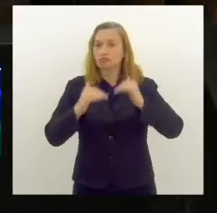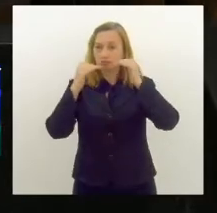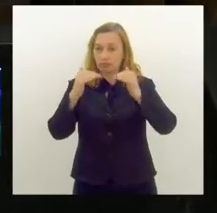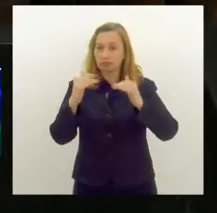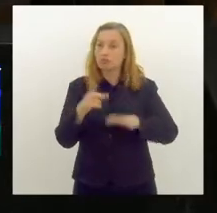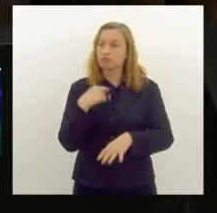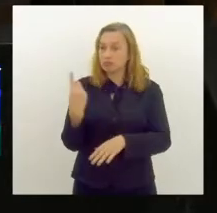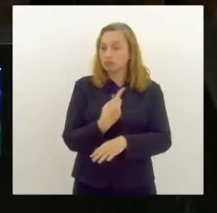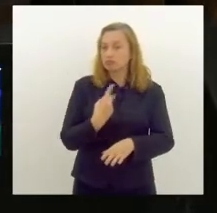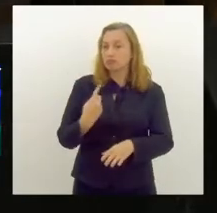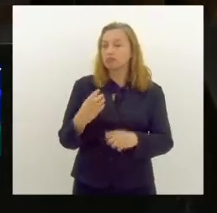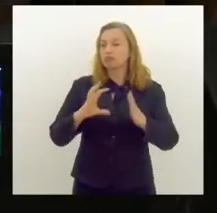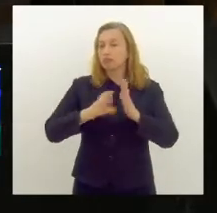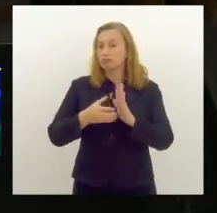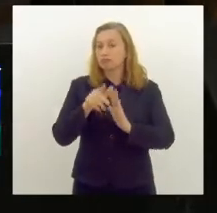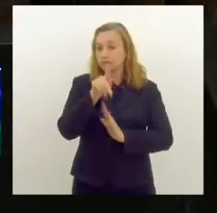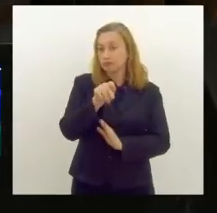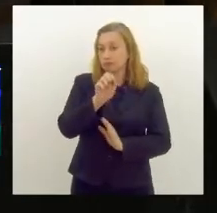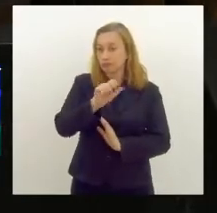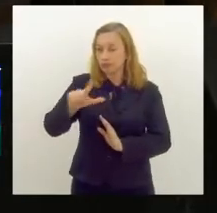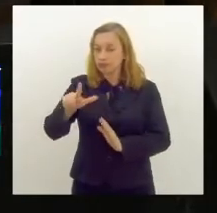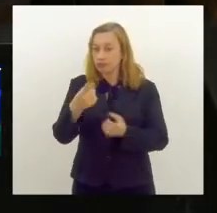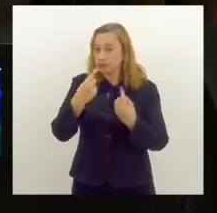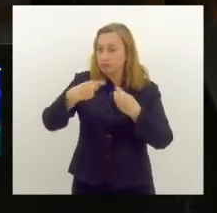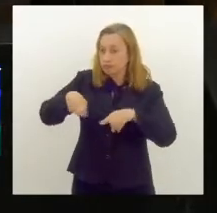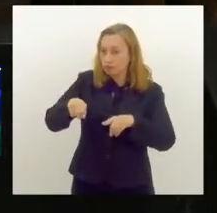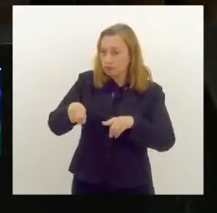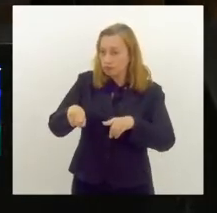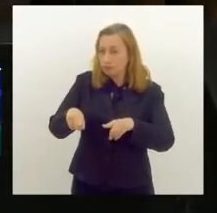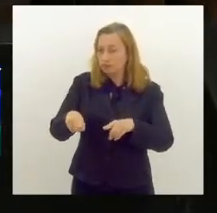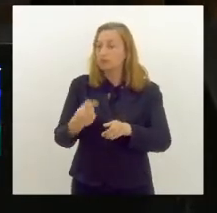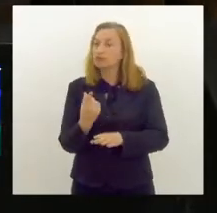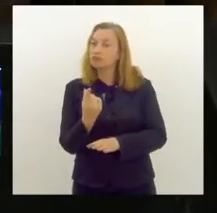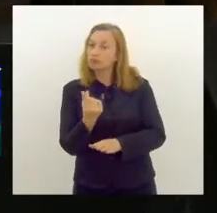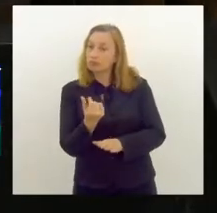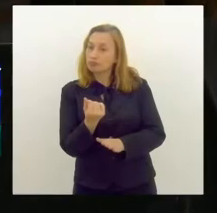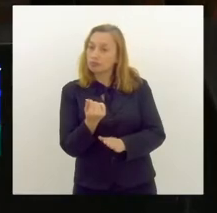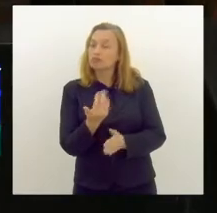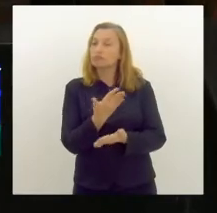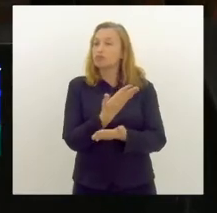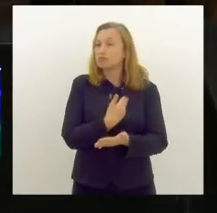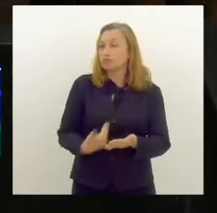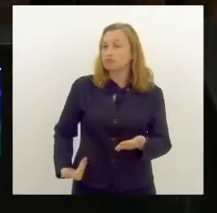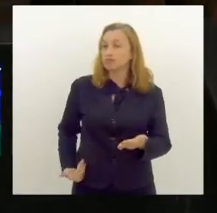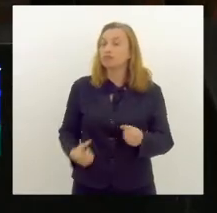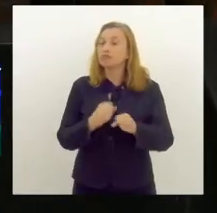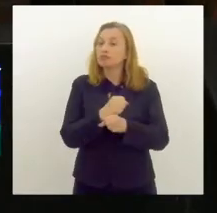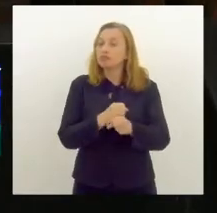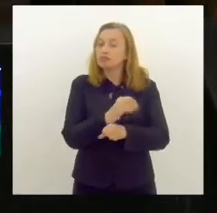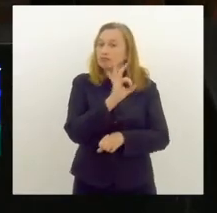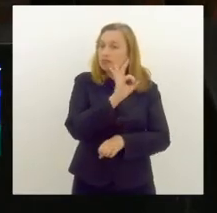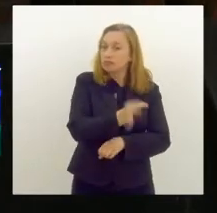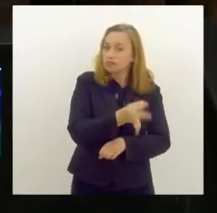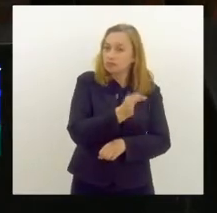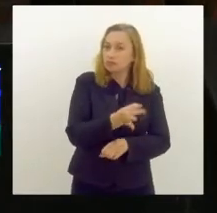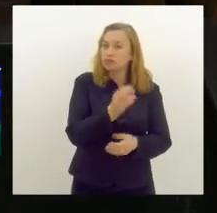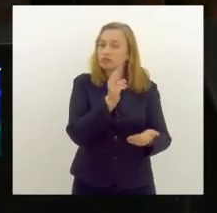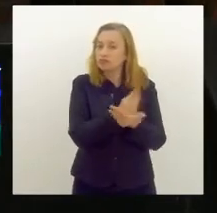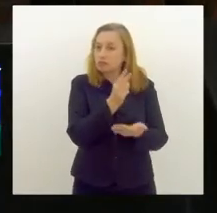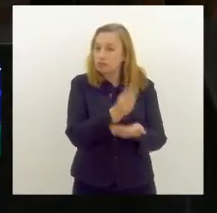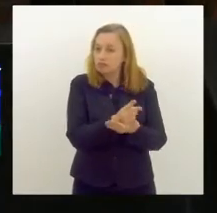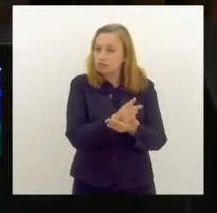da bancada do PSOL, votamos contra as contas do governo justamente no ano que esse mesmo